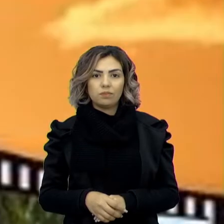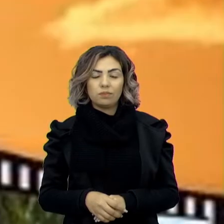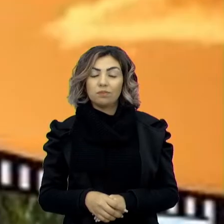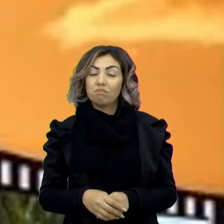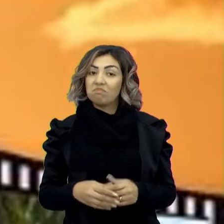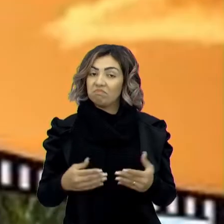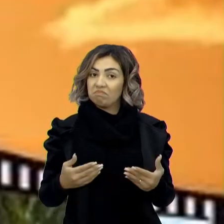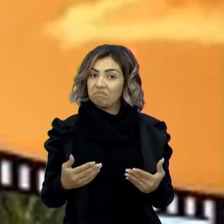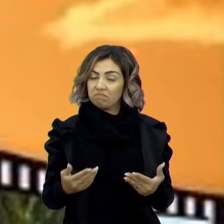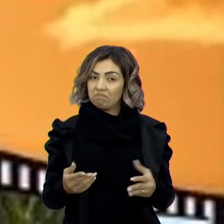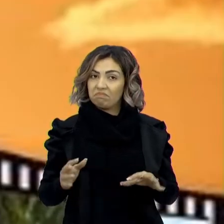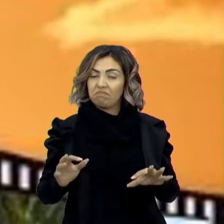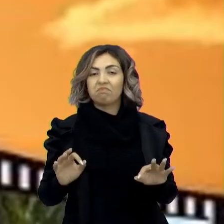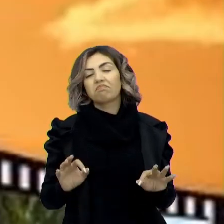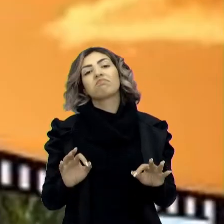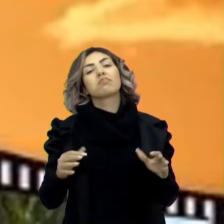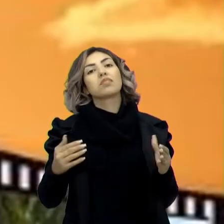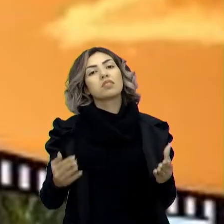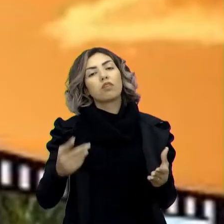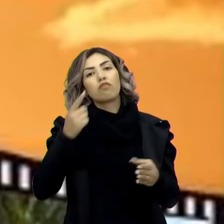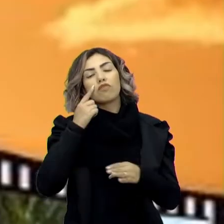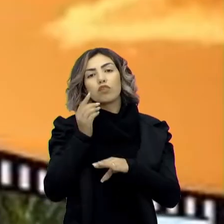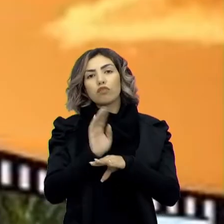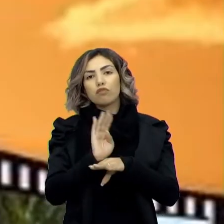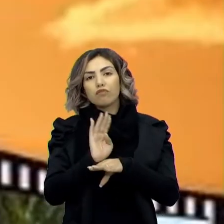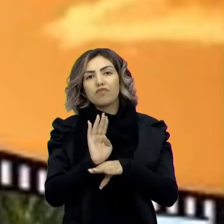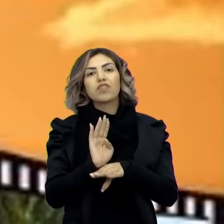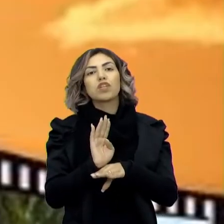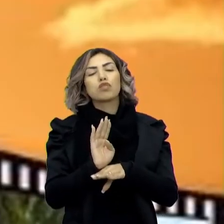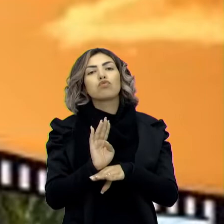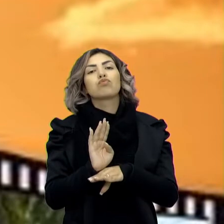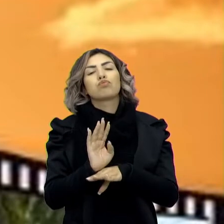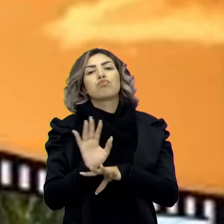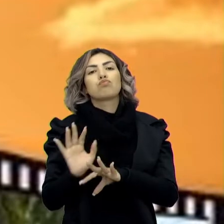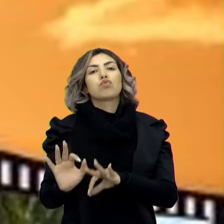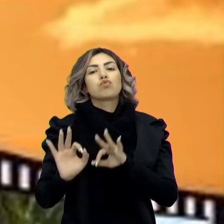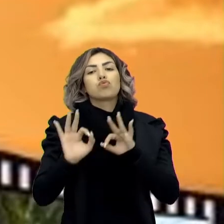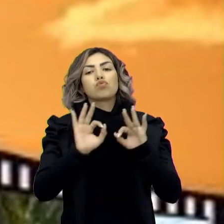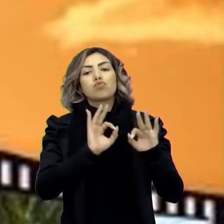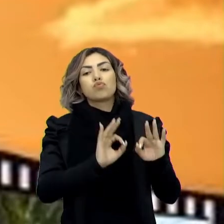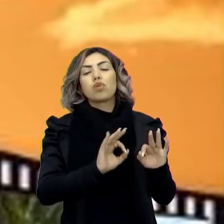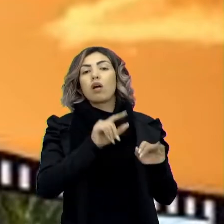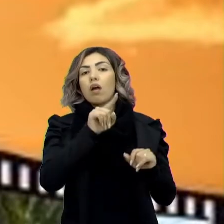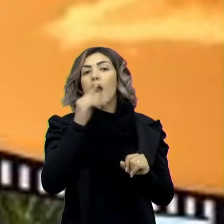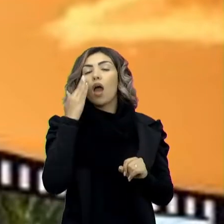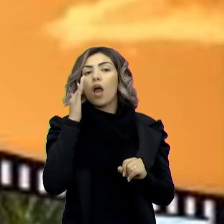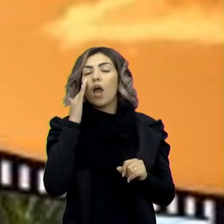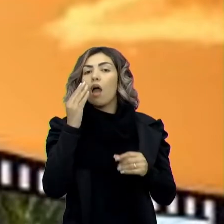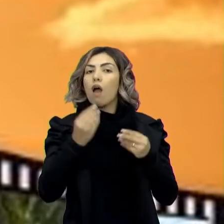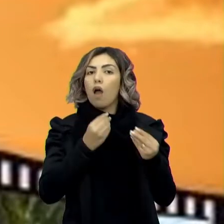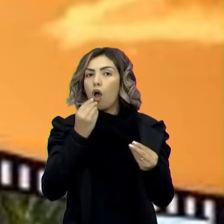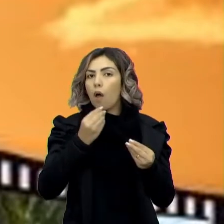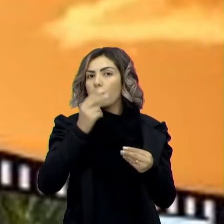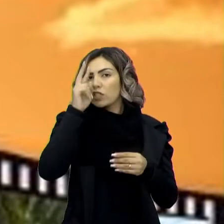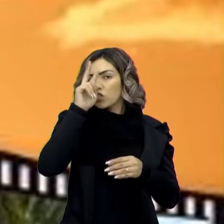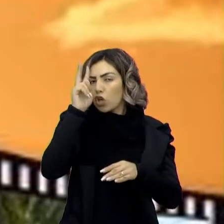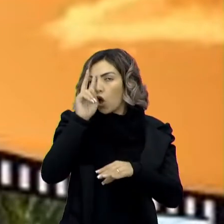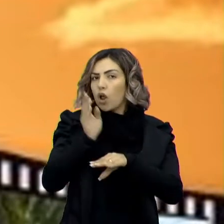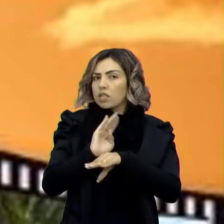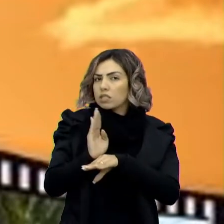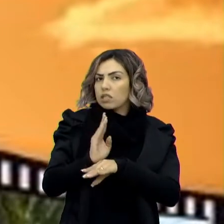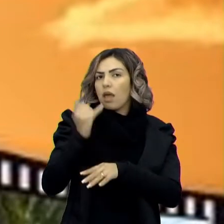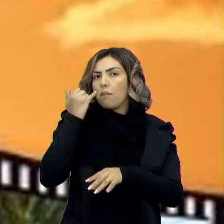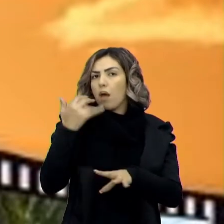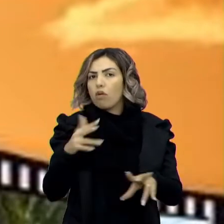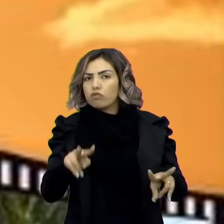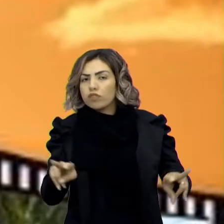Muito bem, turma. Então nós tivemos esse vídeo aí para ilustrar um pouquinho, né, sobre a história do cinema, o audiovisual, como que a gente pode se debruçar e